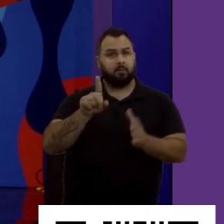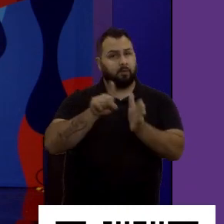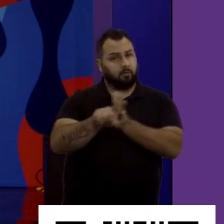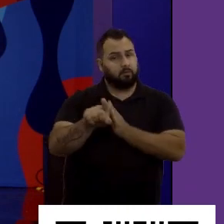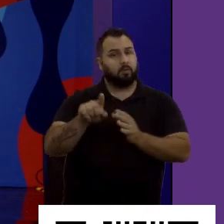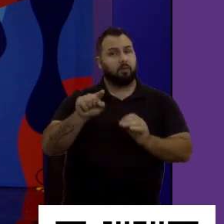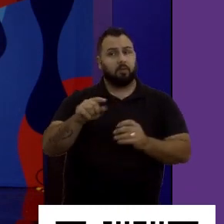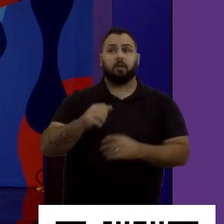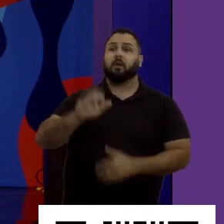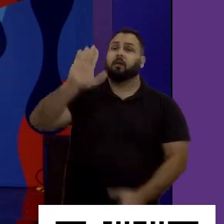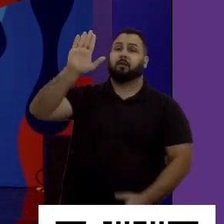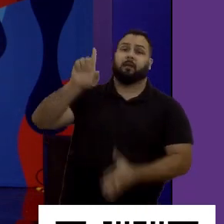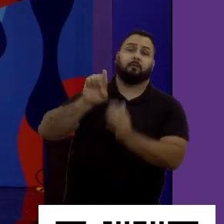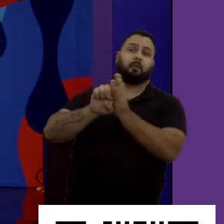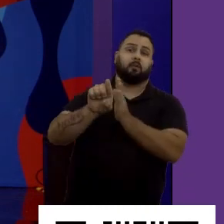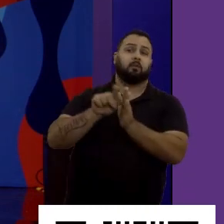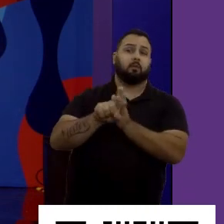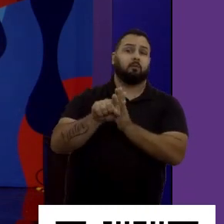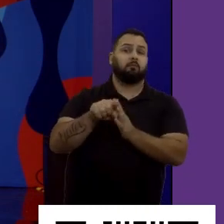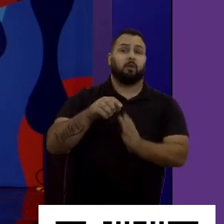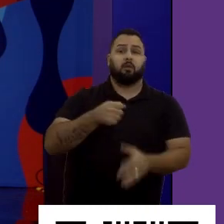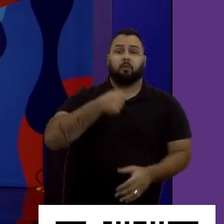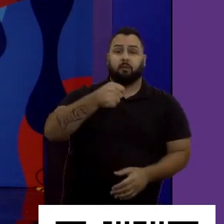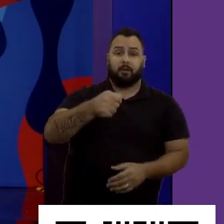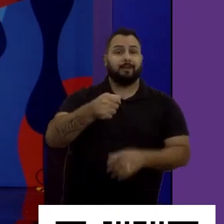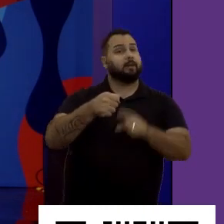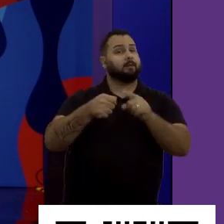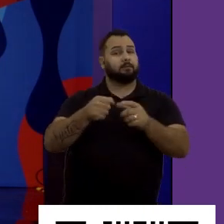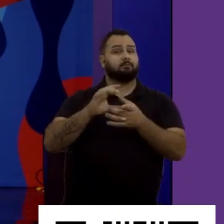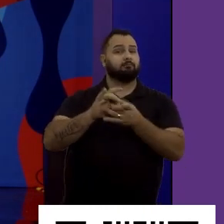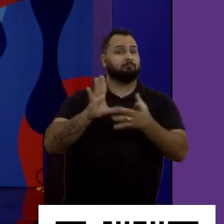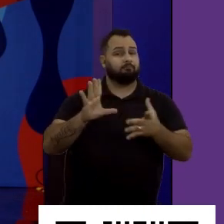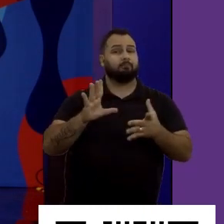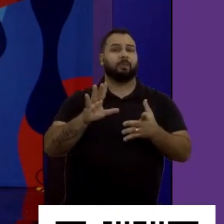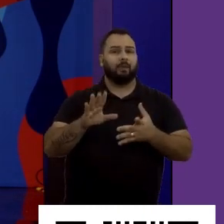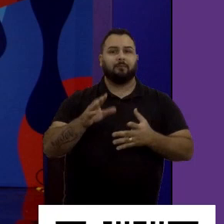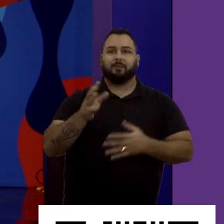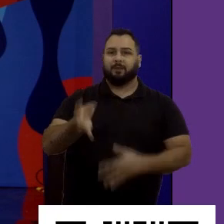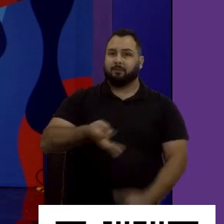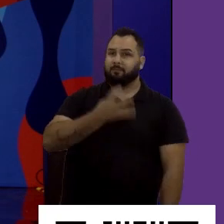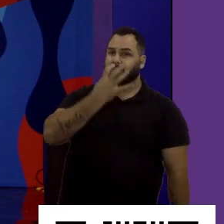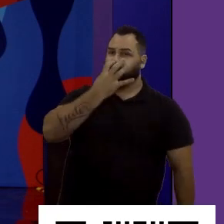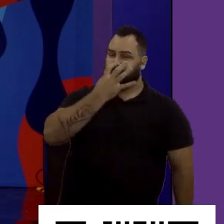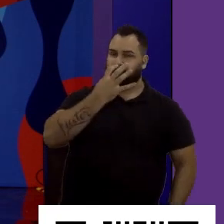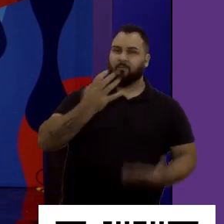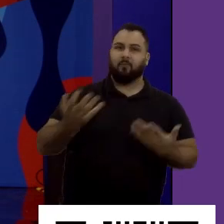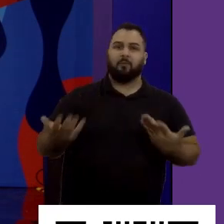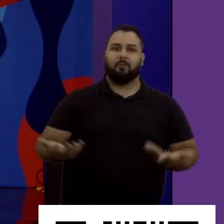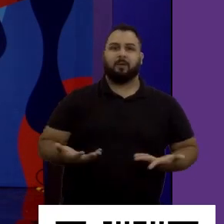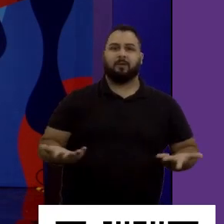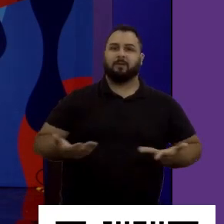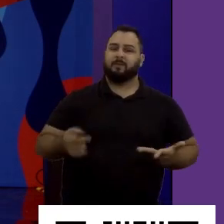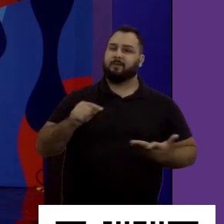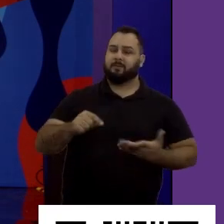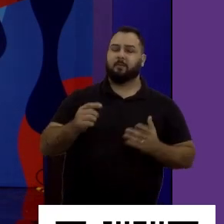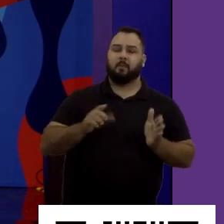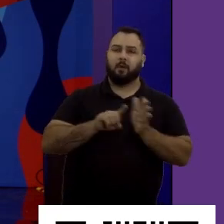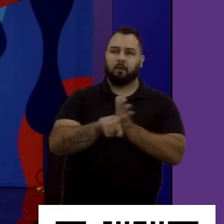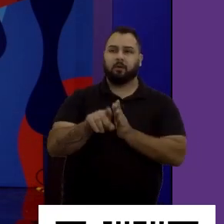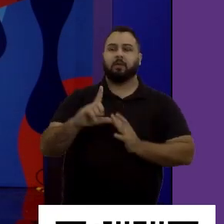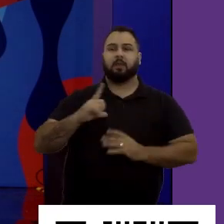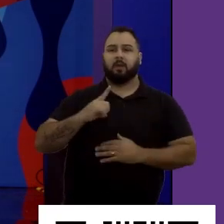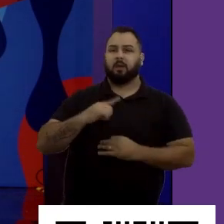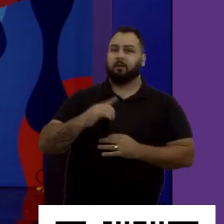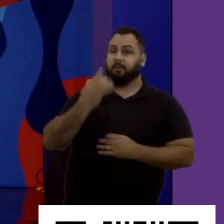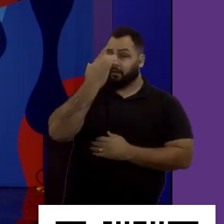alguma pergunta para o Adriano o microfone já vai estar à disposição E aí para poder inspirar esse momento de pergunta a gente tem a facilitação gráfica